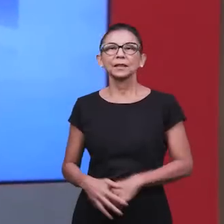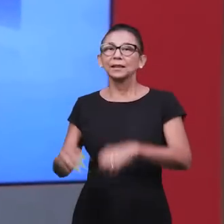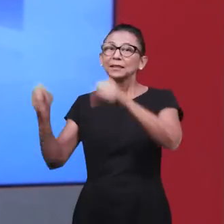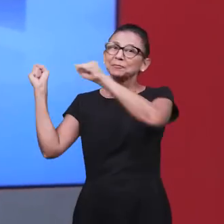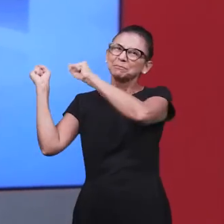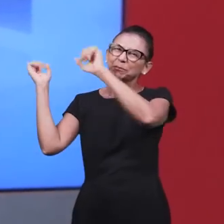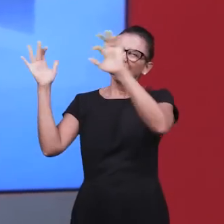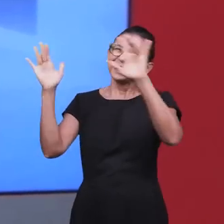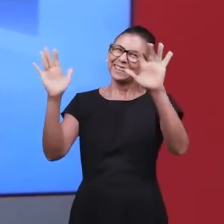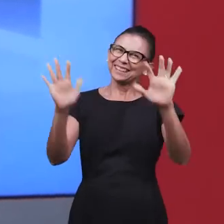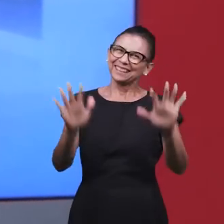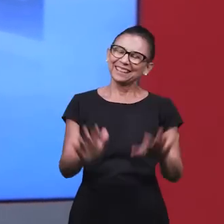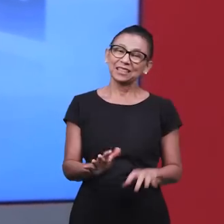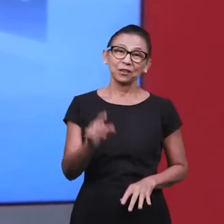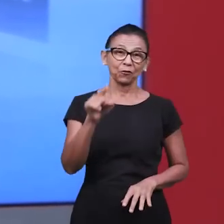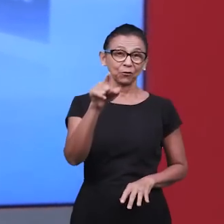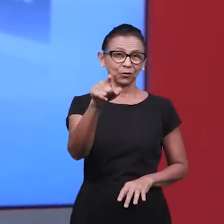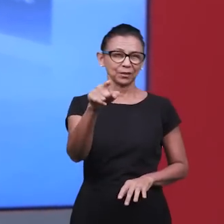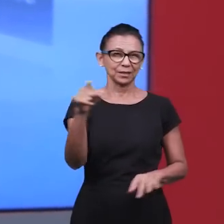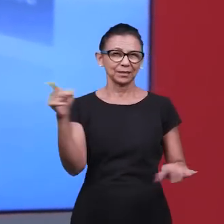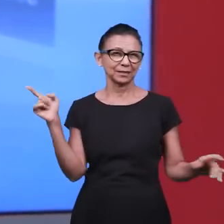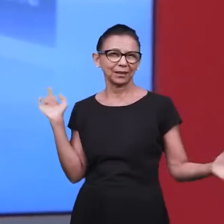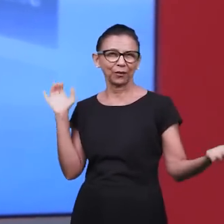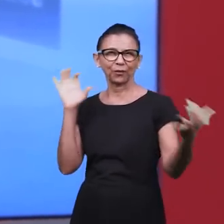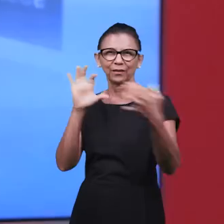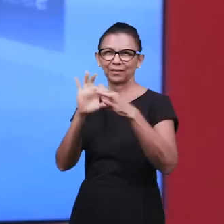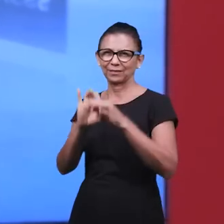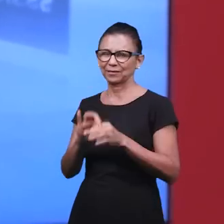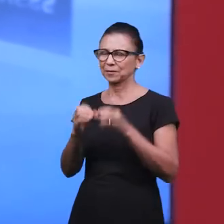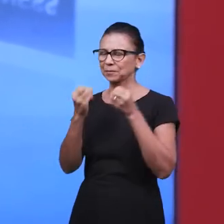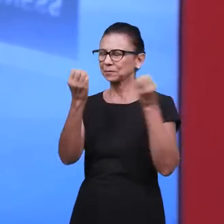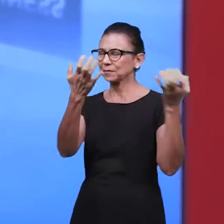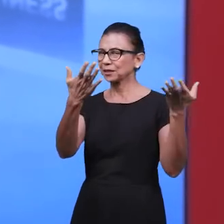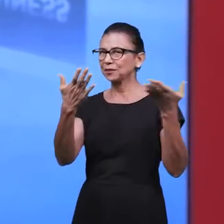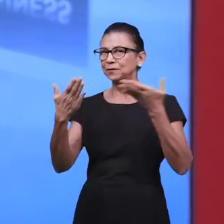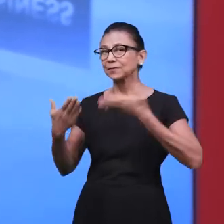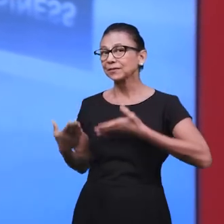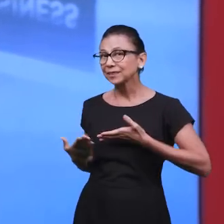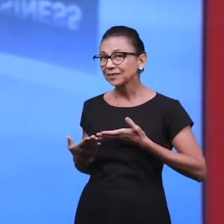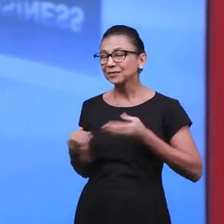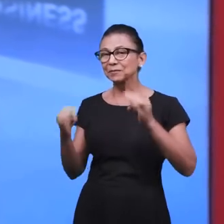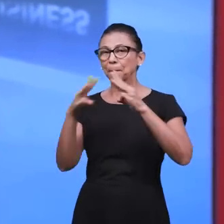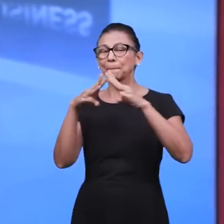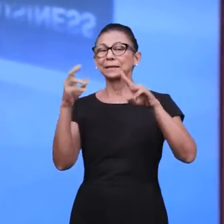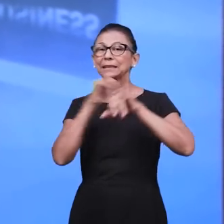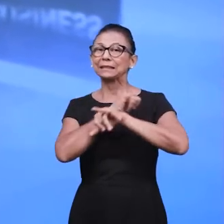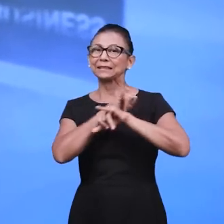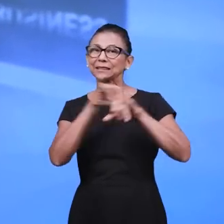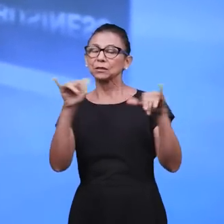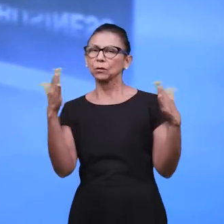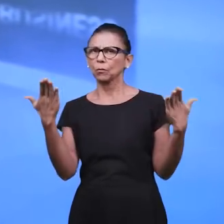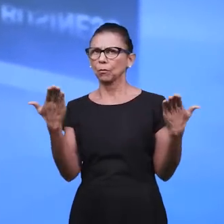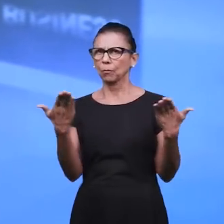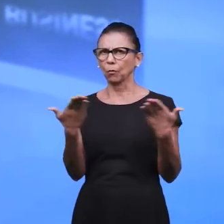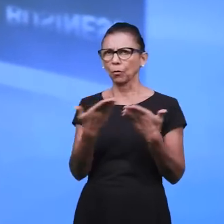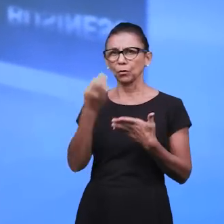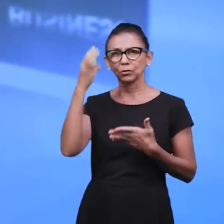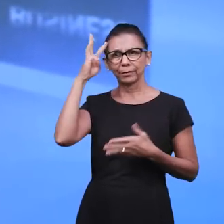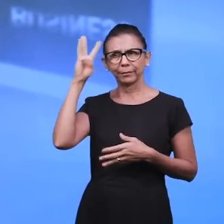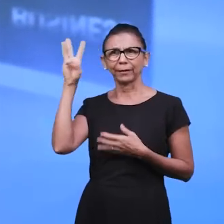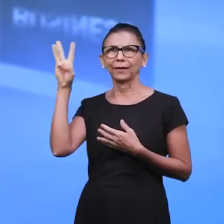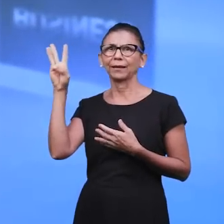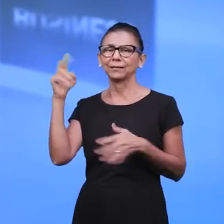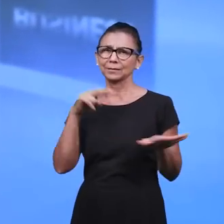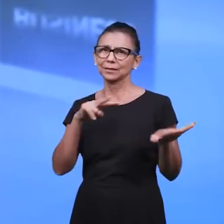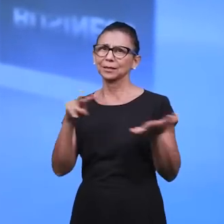Que bênção é ter você aqui com a gente. Seja muito bem-vindo ao Manaí News. Hoje, terça-feira,